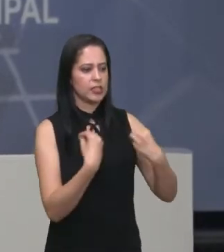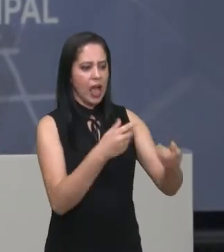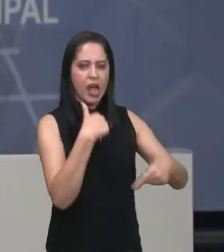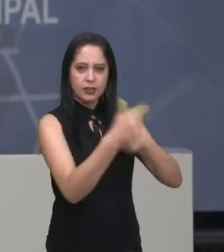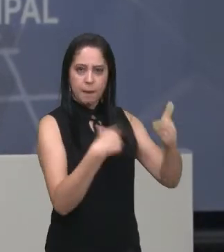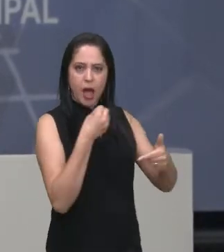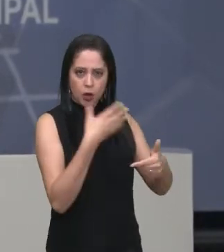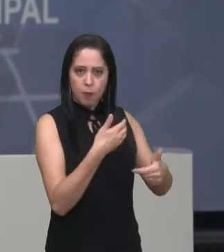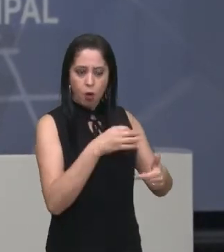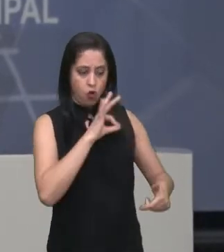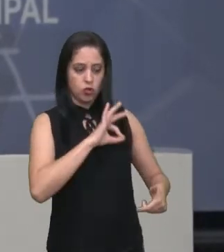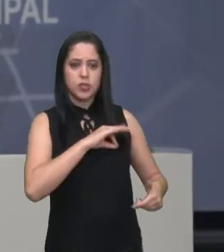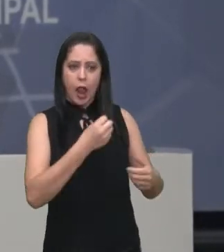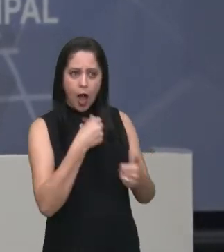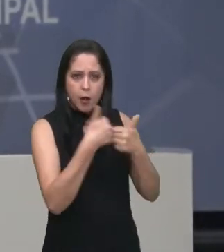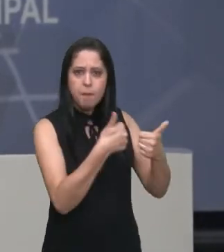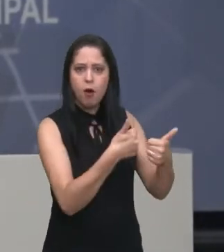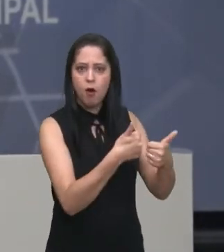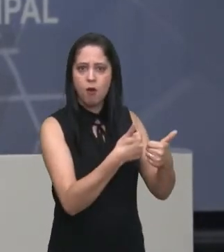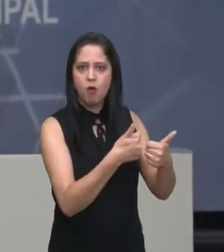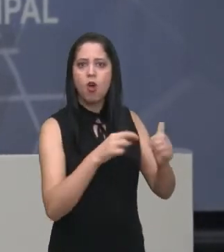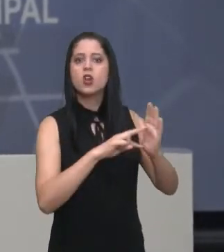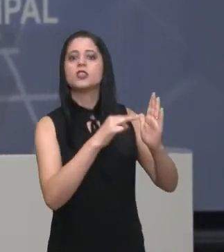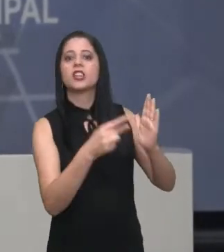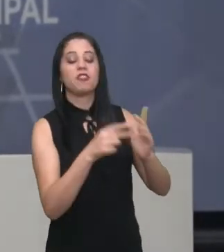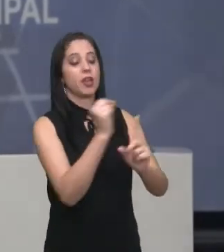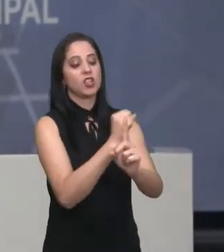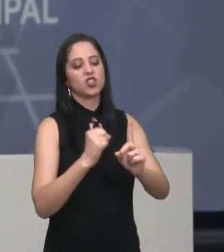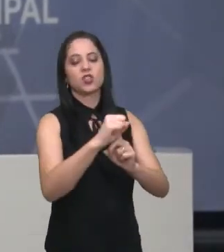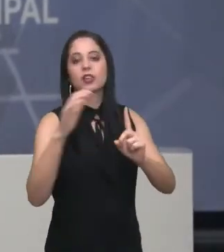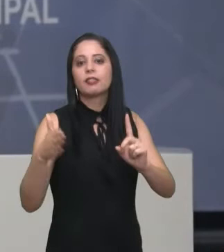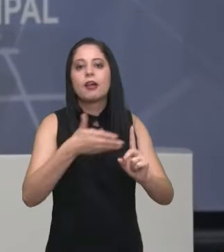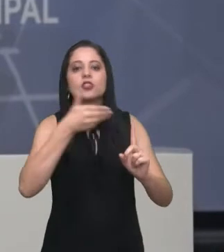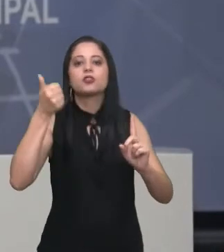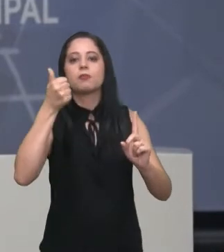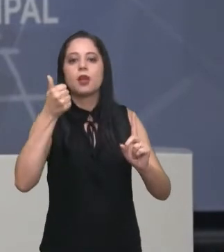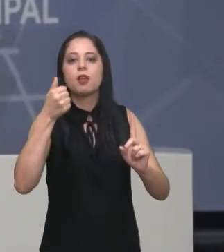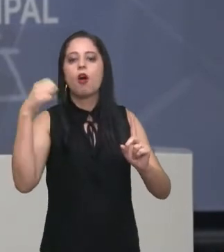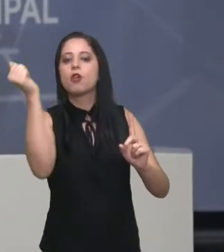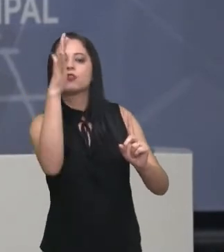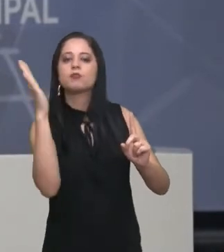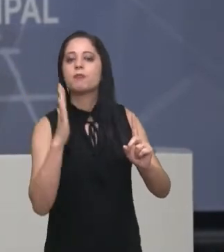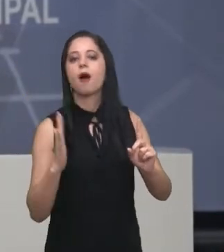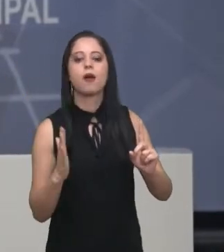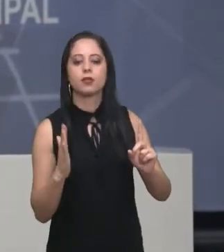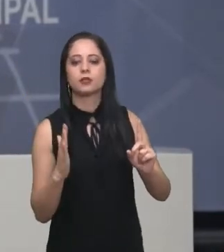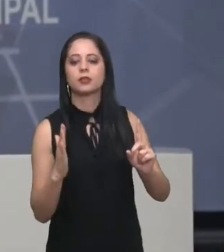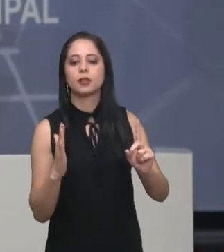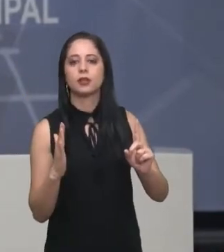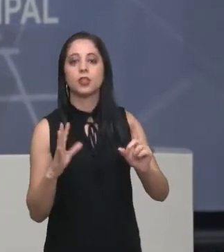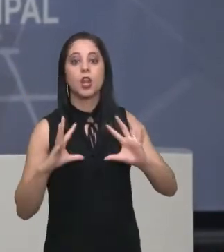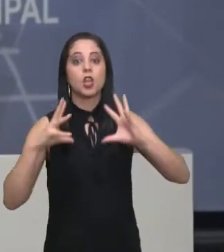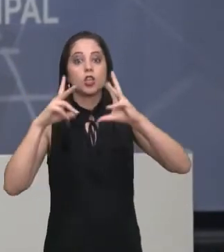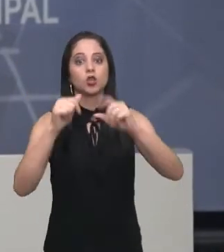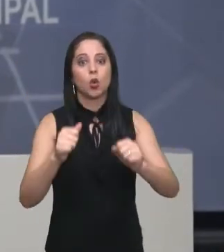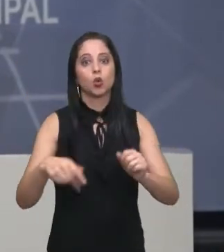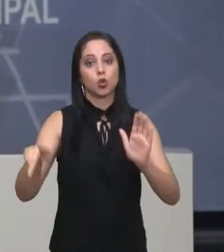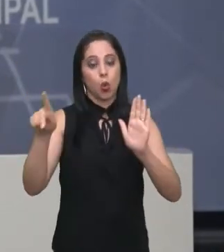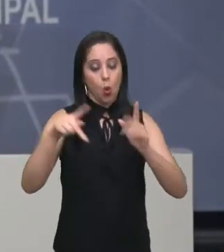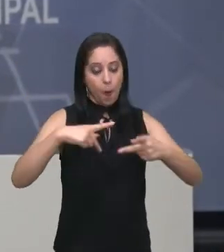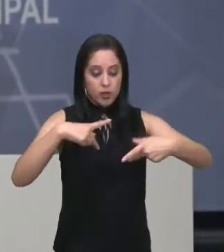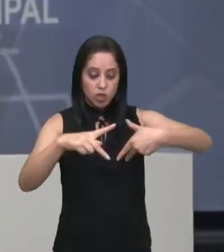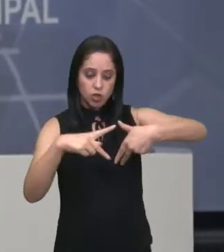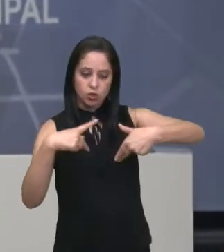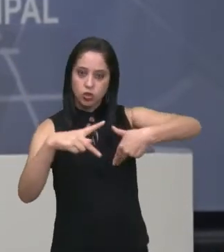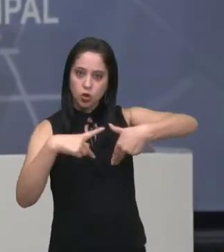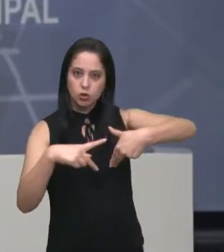salários dignos é garantir uma sociedade melhor para todos os brasileiros e para todos os joseenses. Podemos